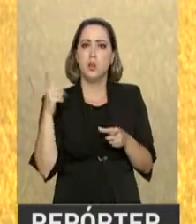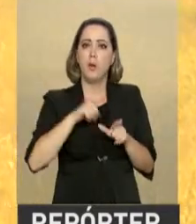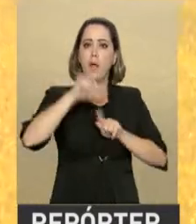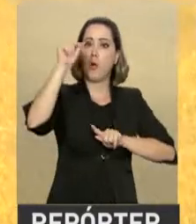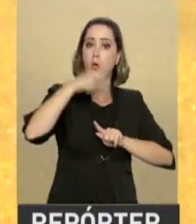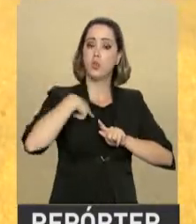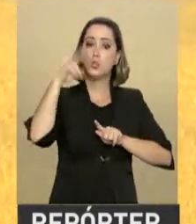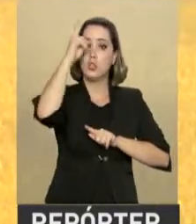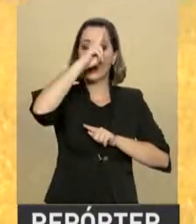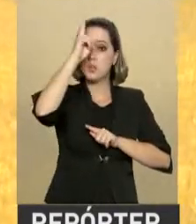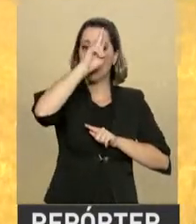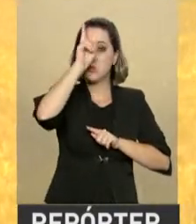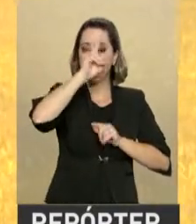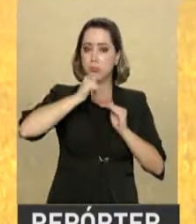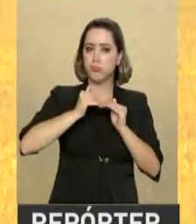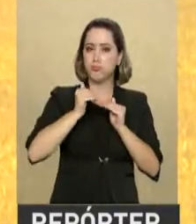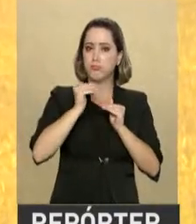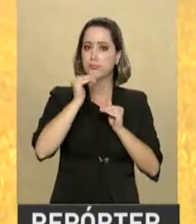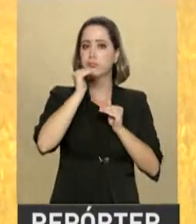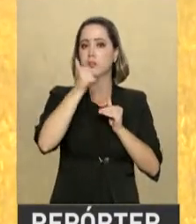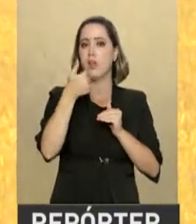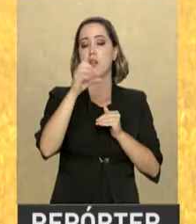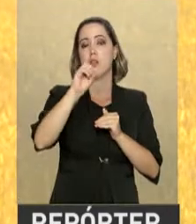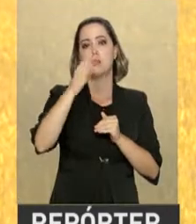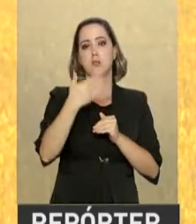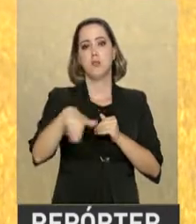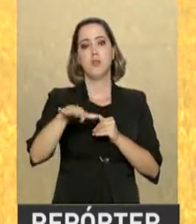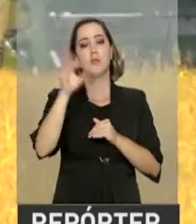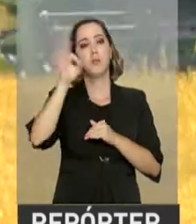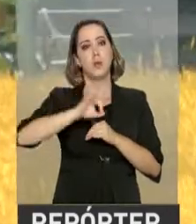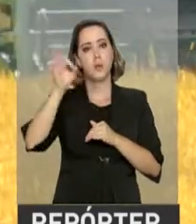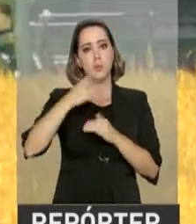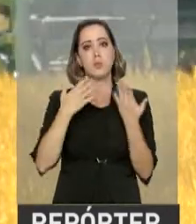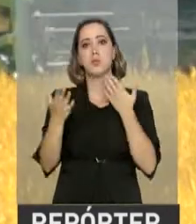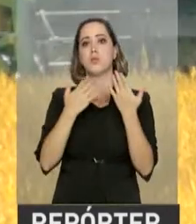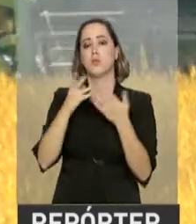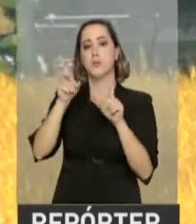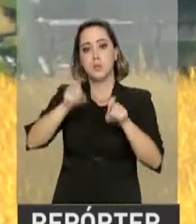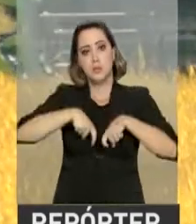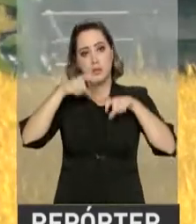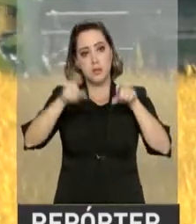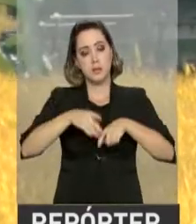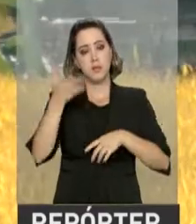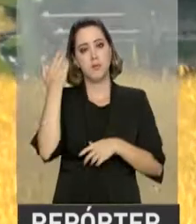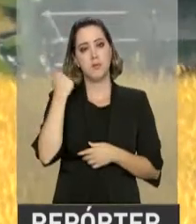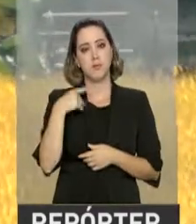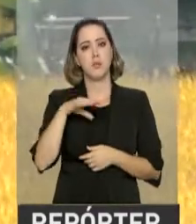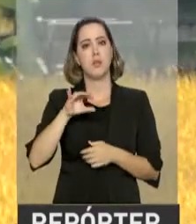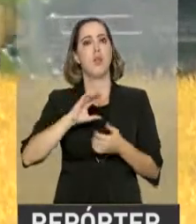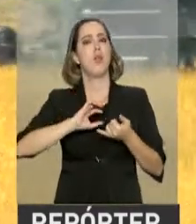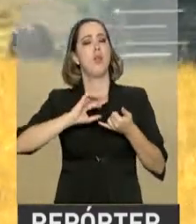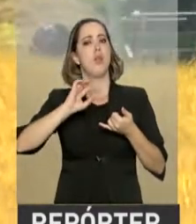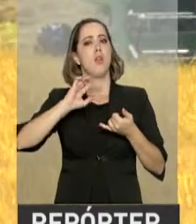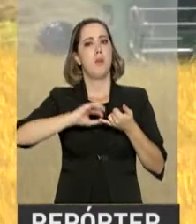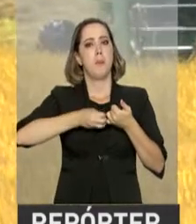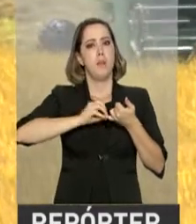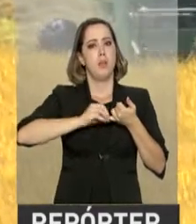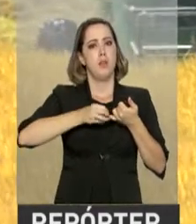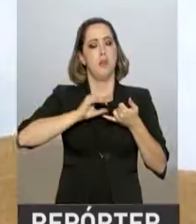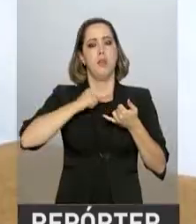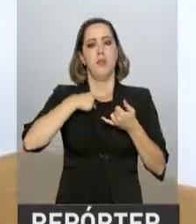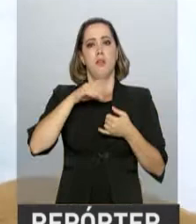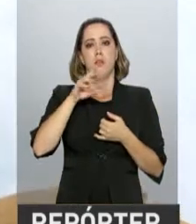histórico e um aumento de 19 mil por cento em relação à safra passada de soja milho arroz e feijão